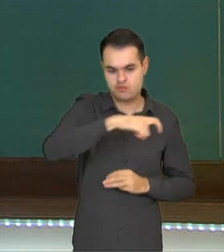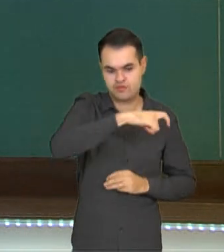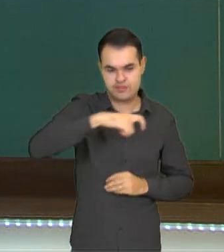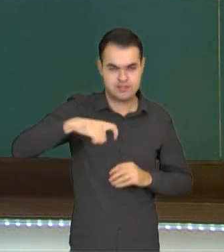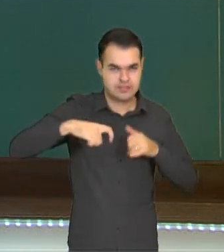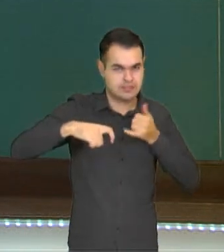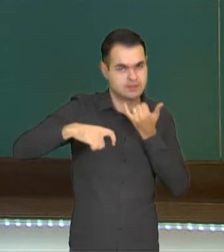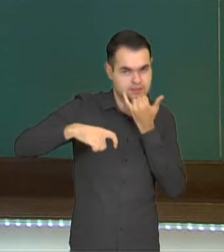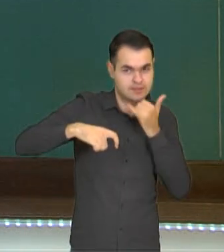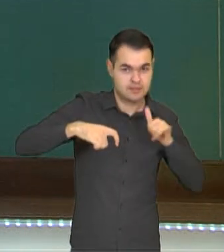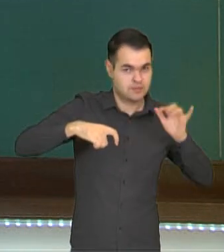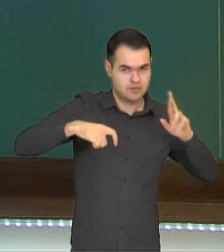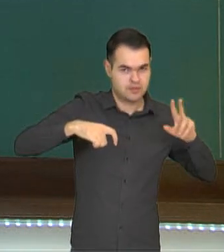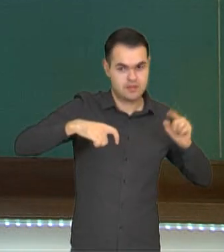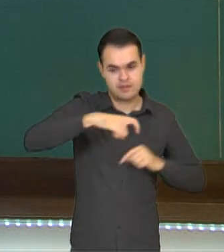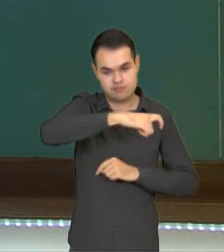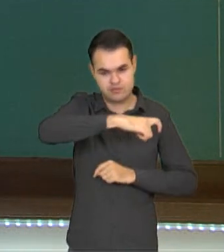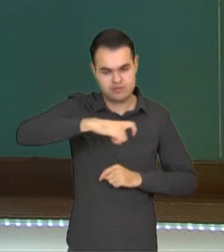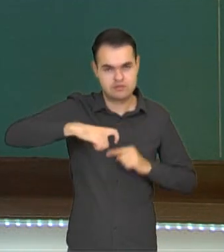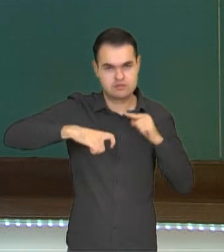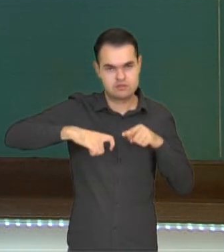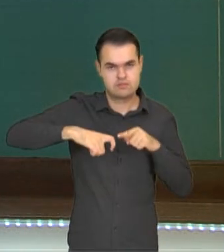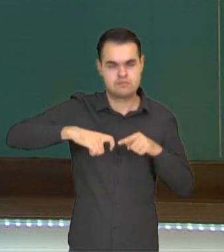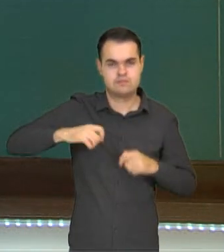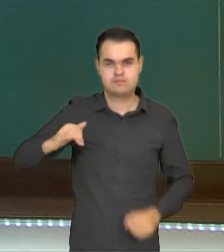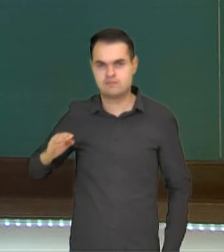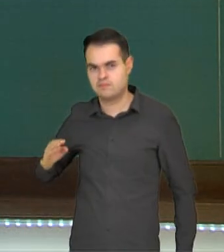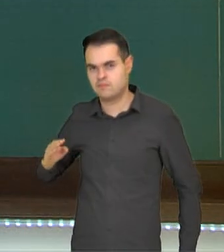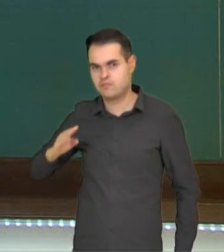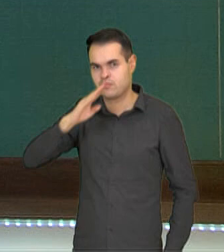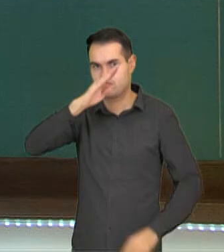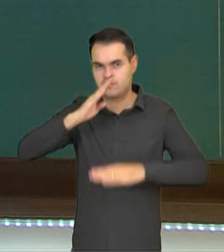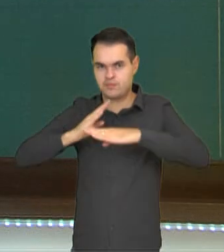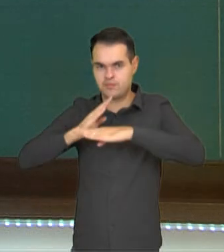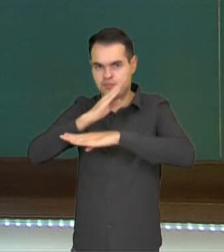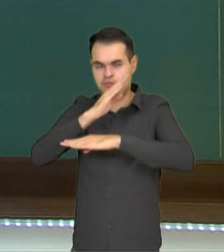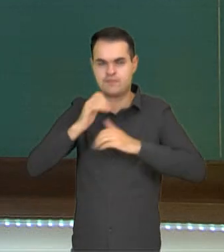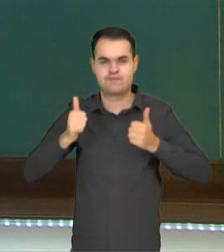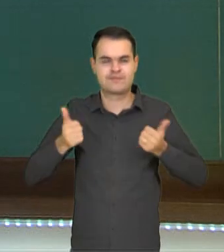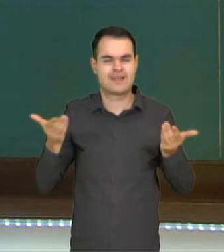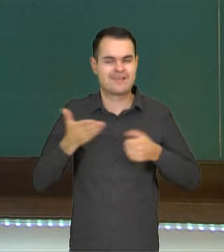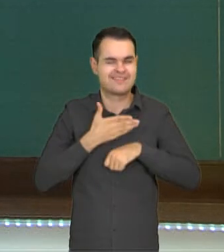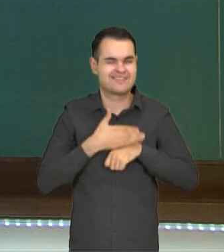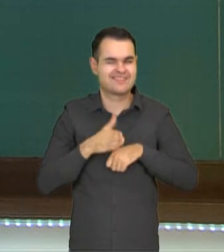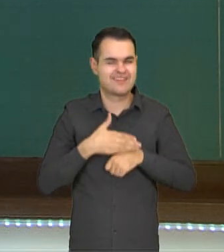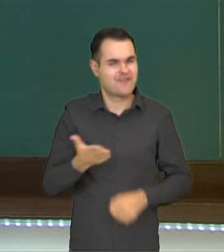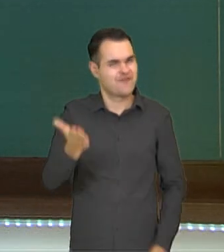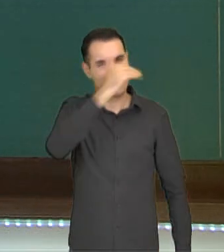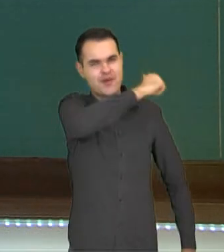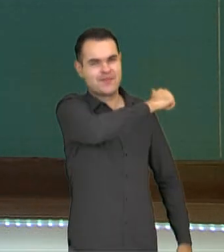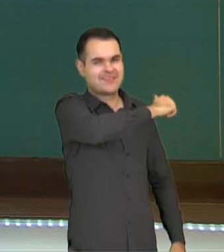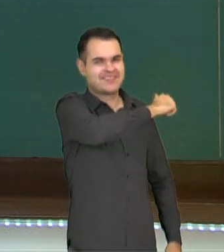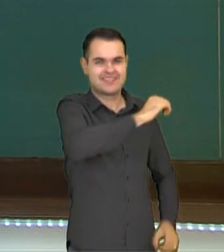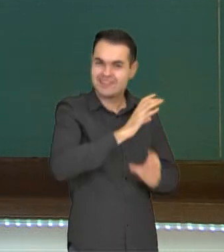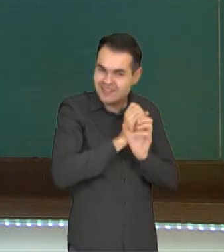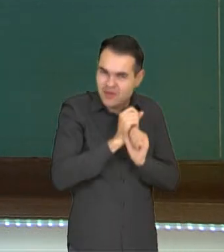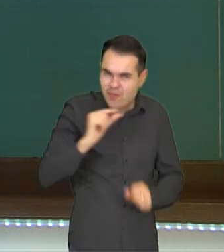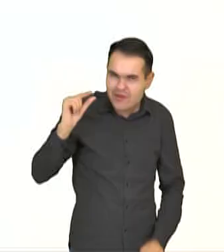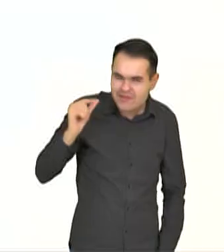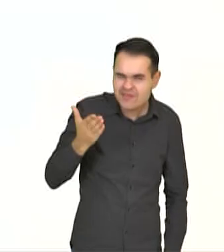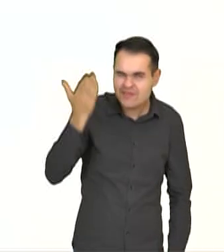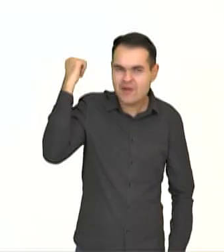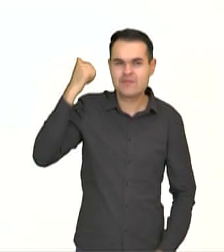nós estamos falando da raiz, do zero dessa função, tá bom? Vamos praticar então? Vamos calcular um pouquinho? Olha